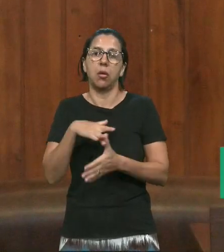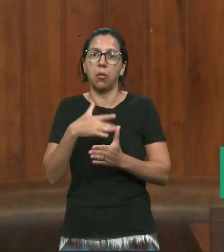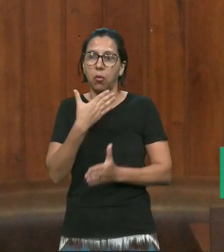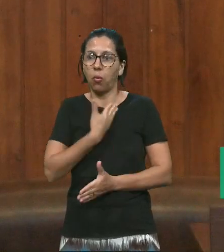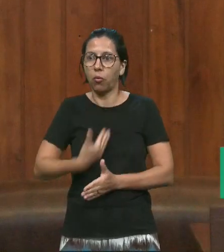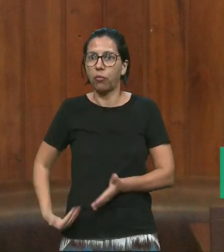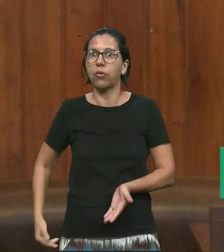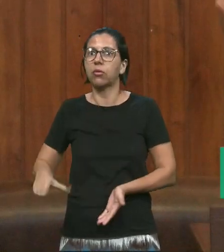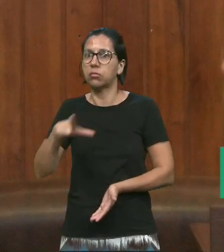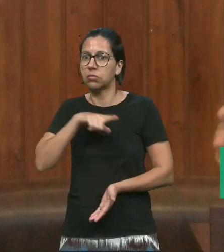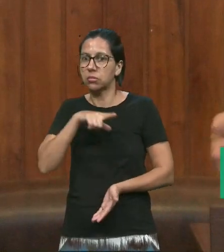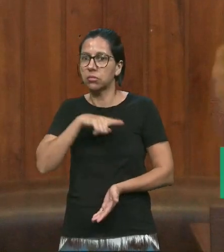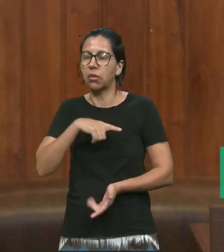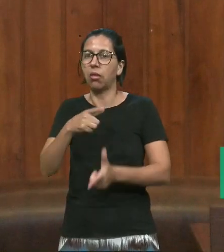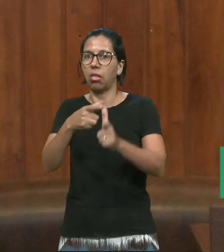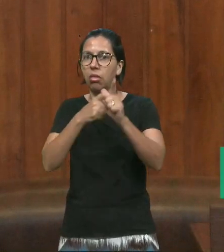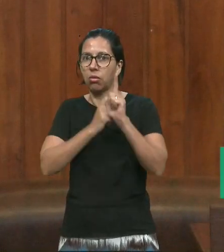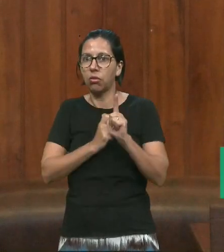para nós de